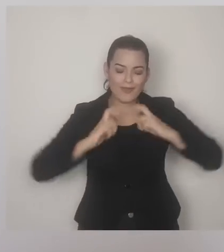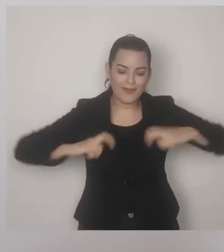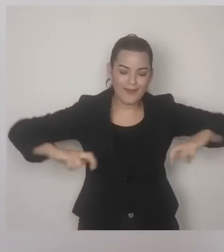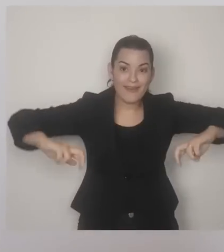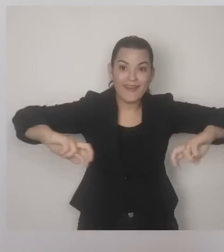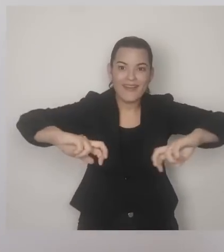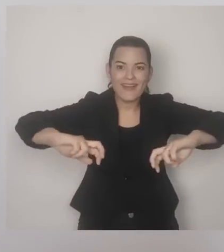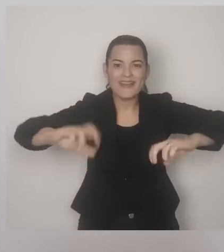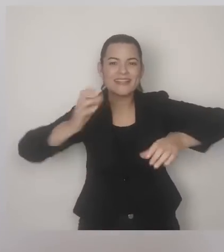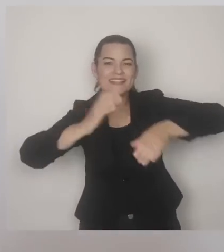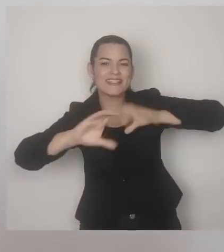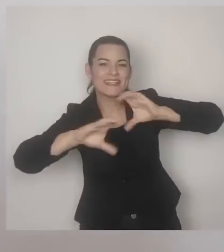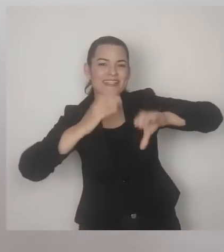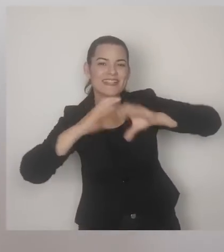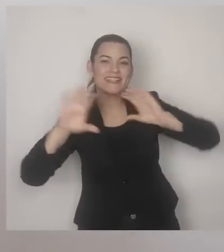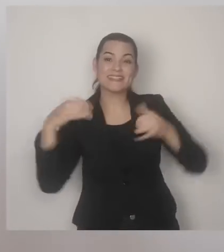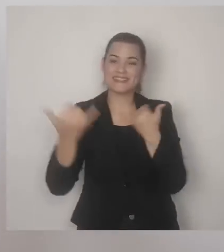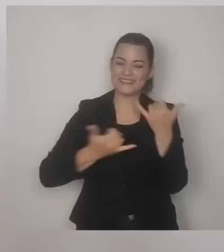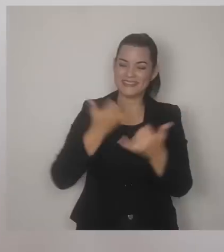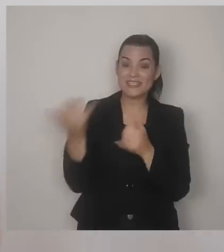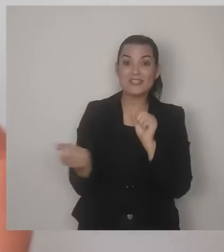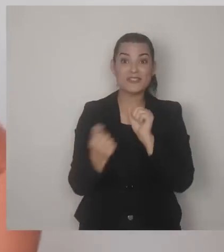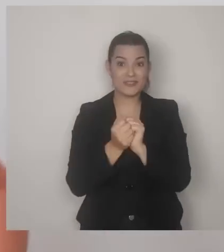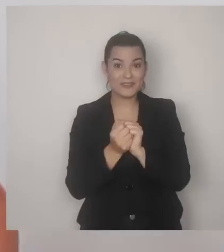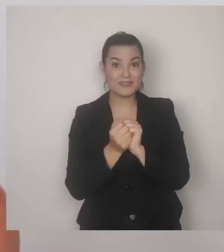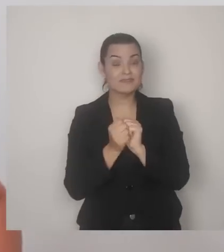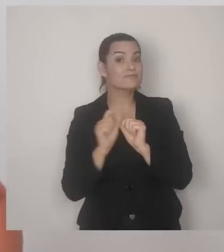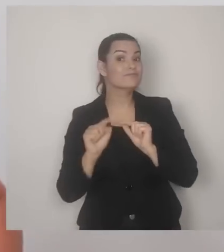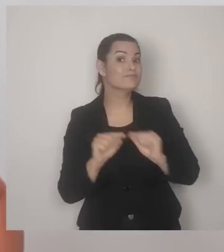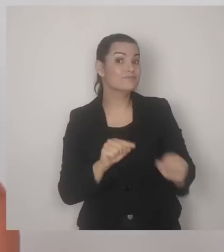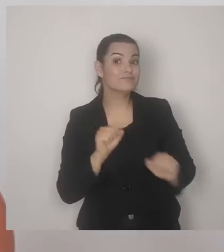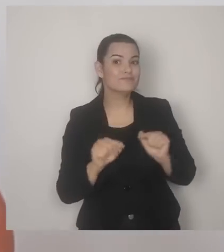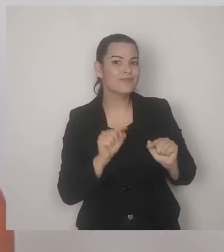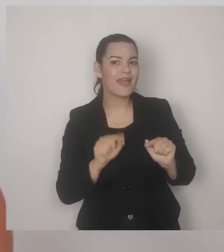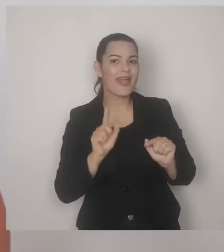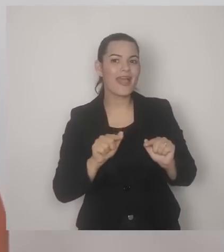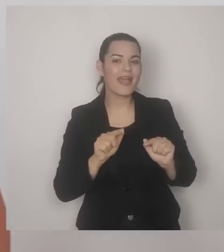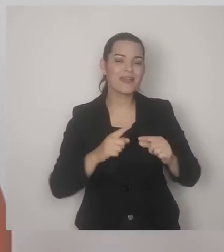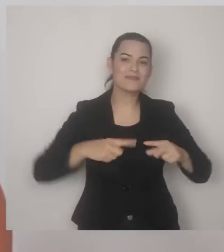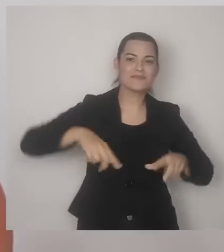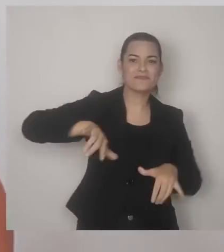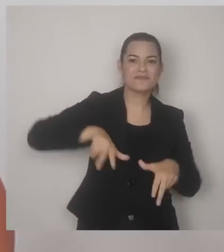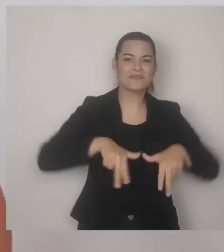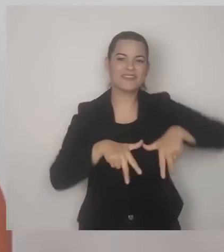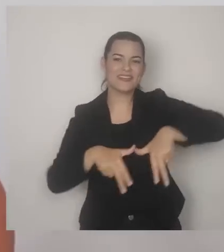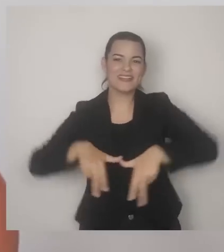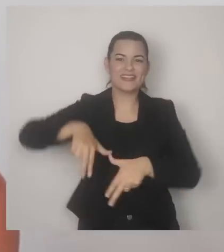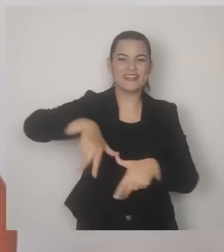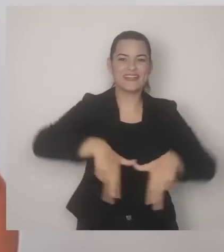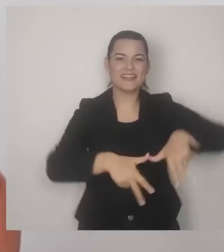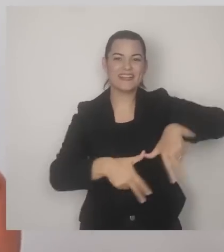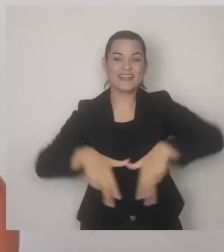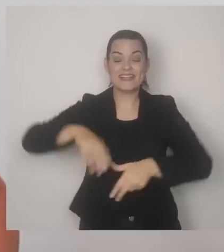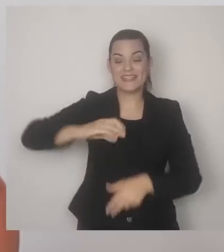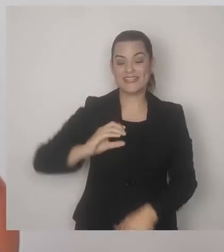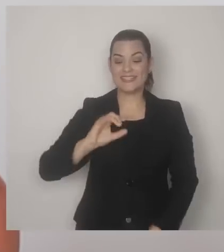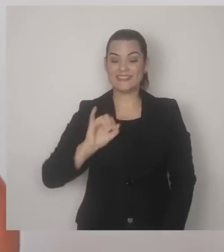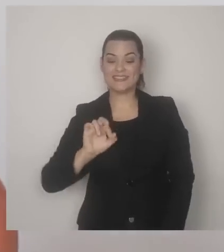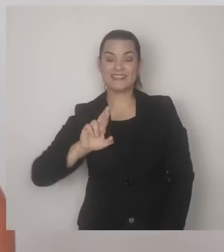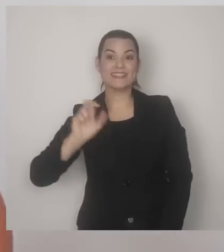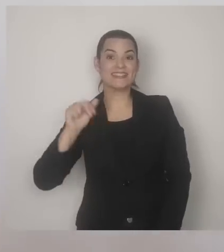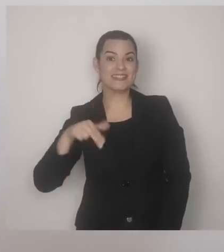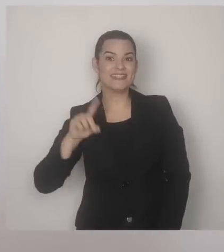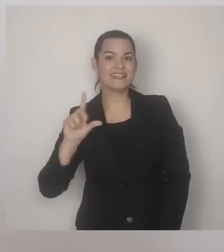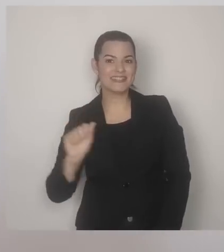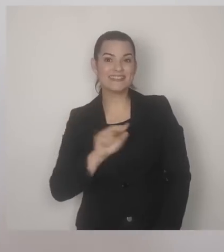e formavam uma roda para cantar e brincar juntas. Essas eram chamadas de cirandas,